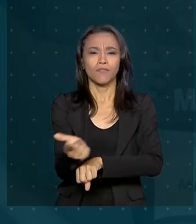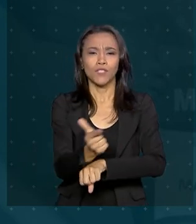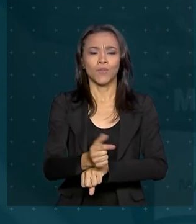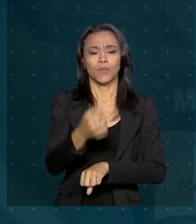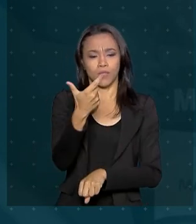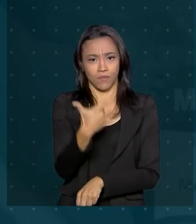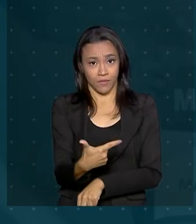ouro